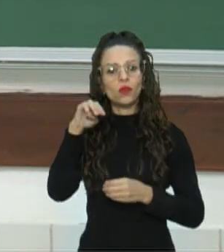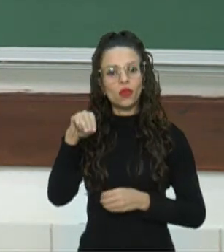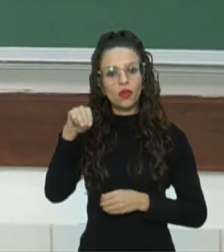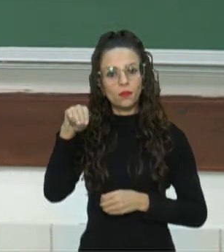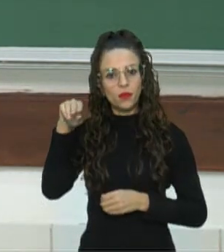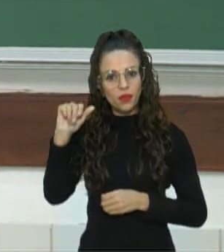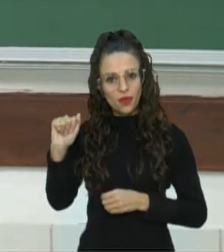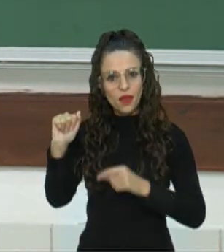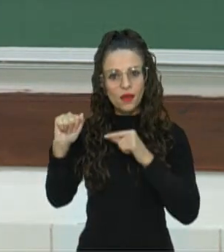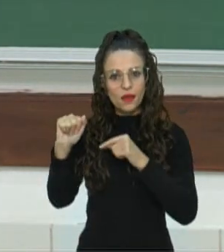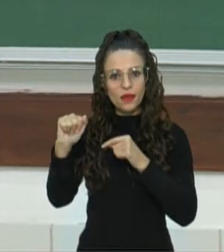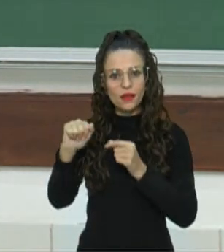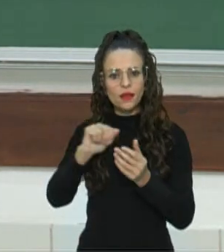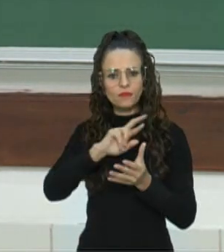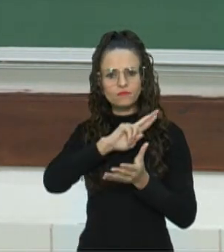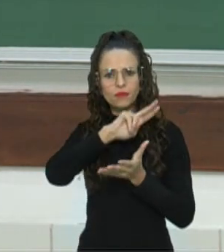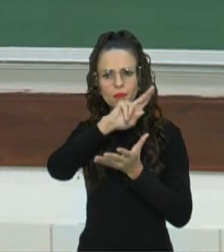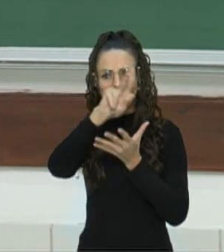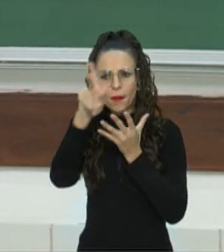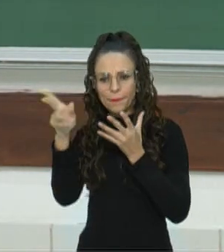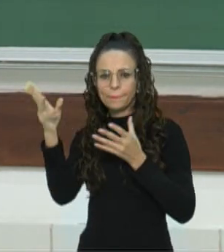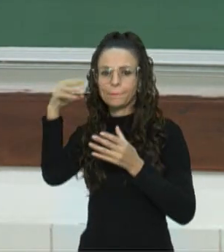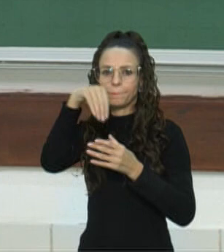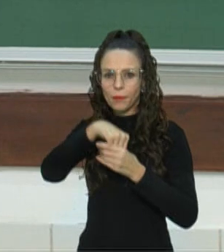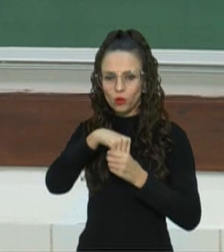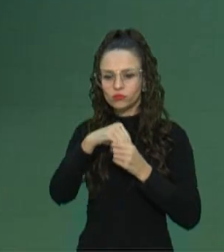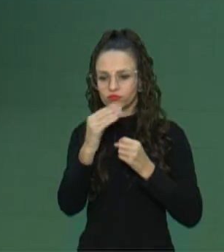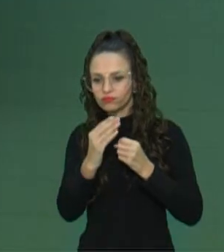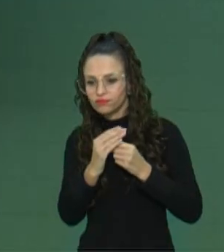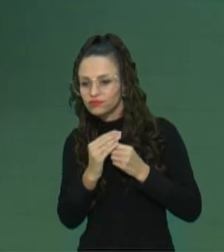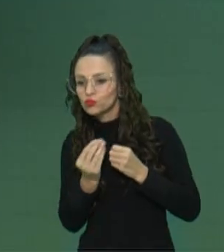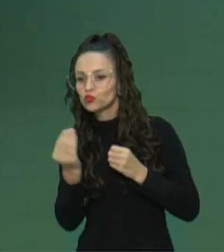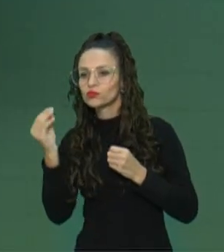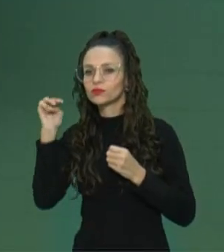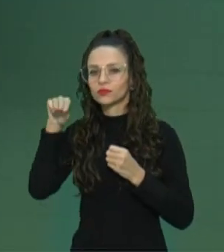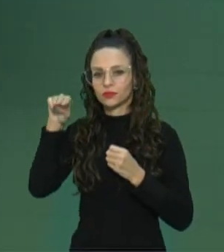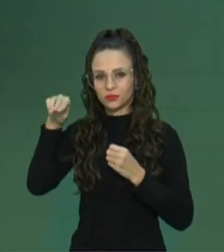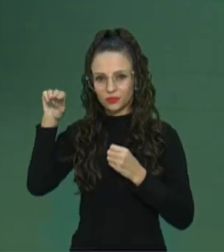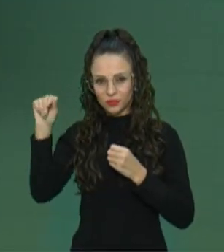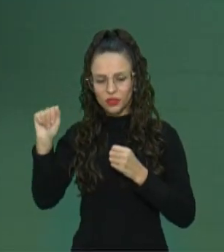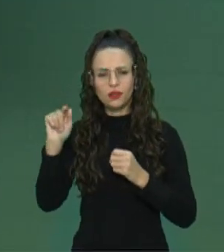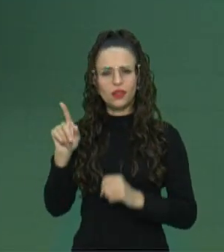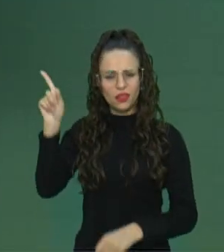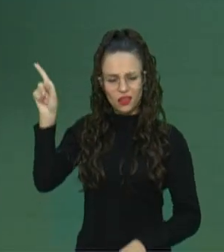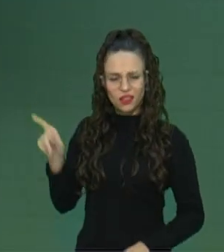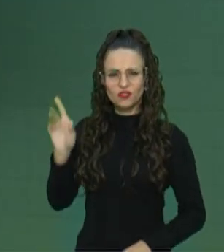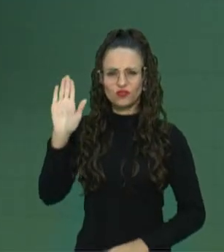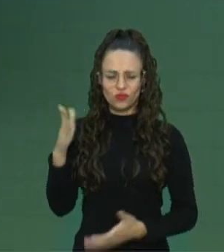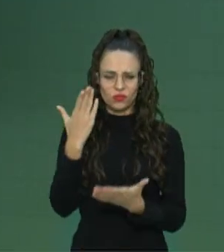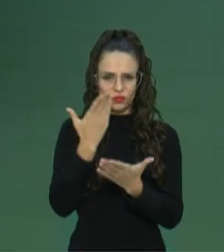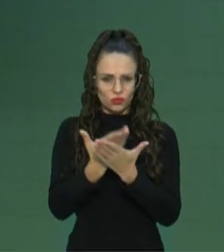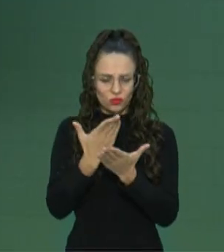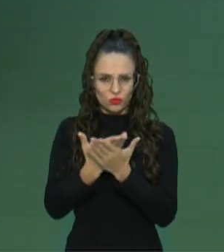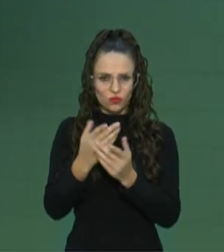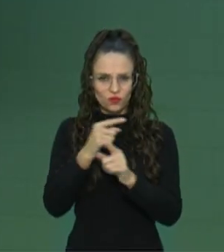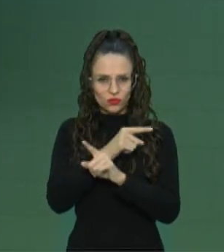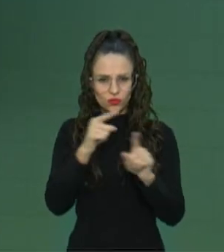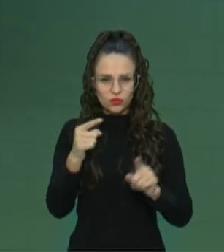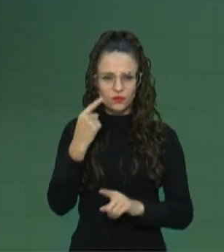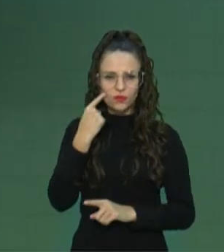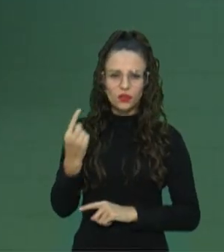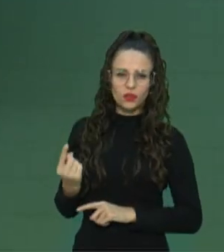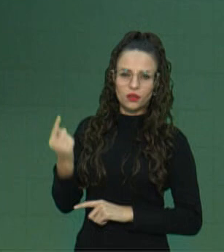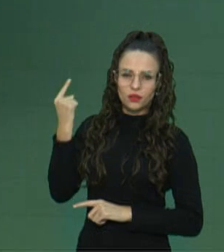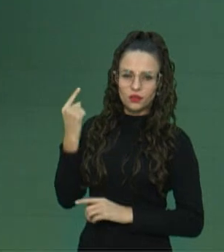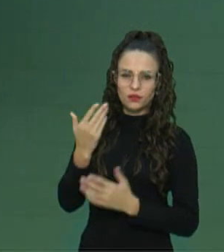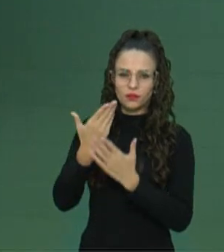MMA mistura-se vários estilos, daí temos aqui os principais deles. Então são todos os estilos que nós já vimos nas nossas aulas, então se vocês puxarem lá